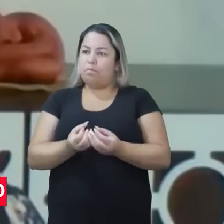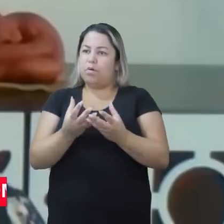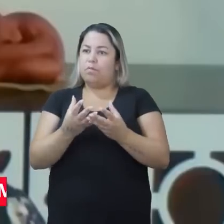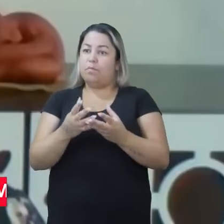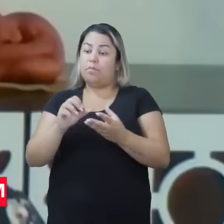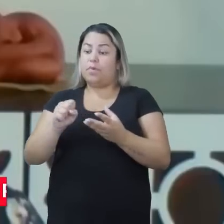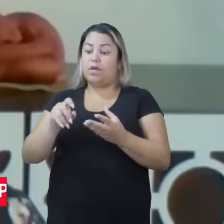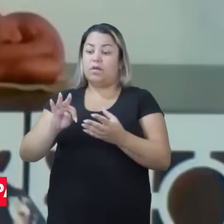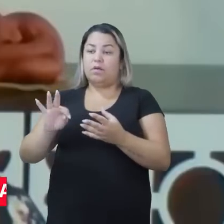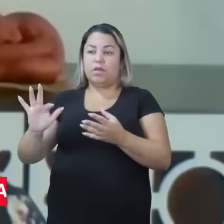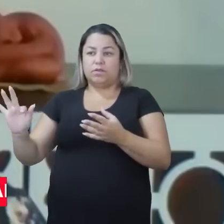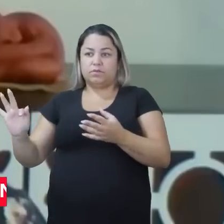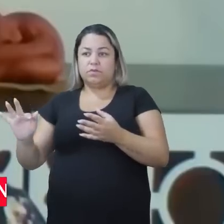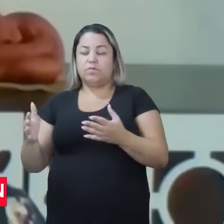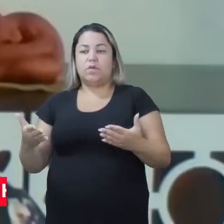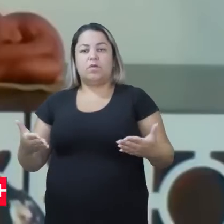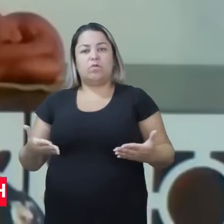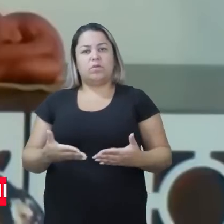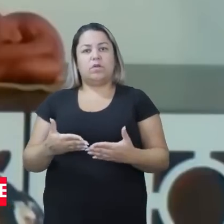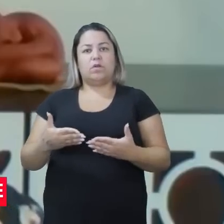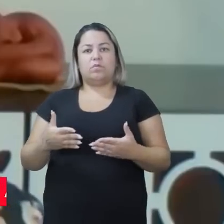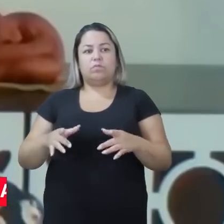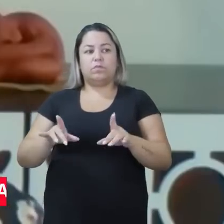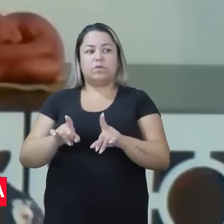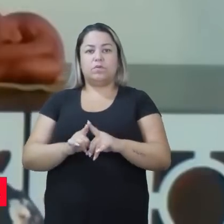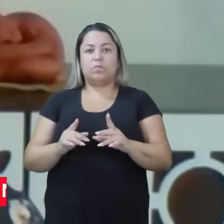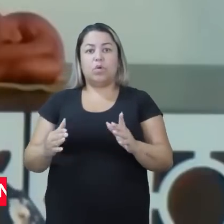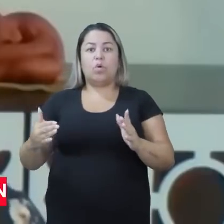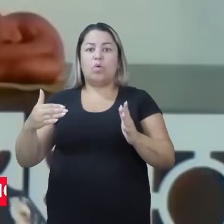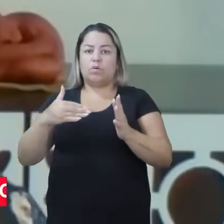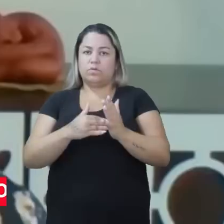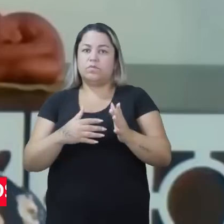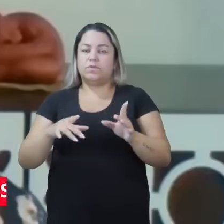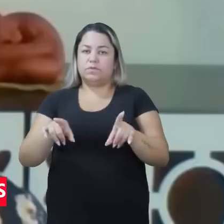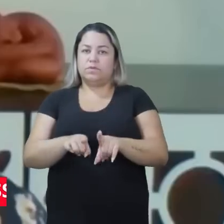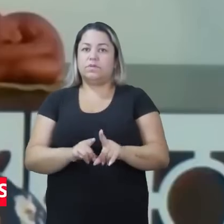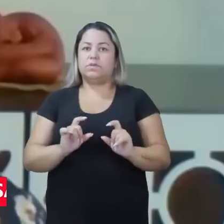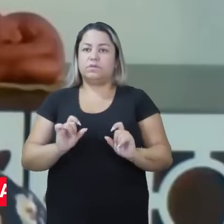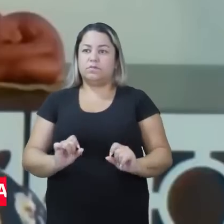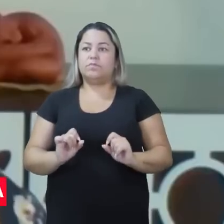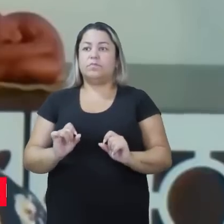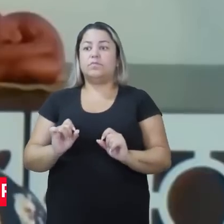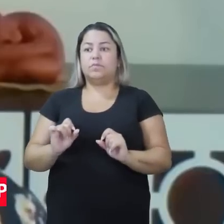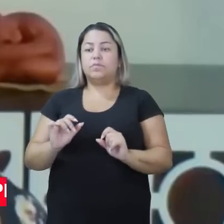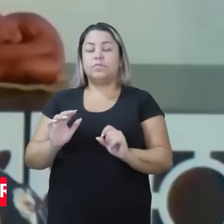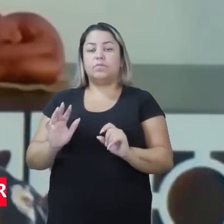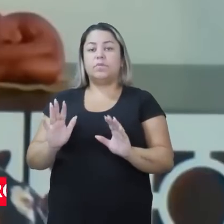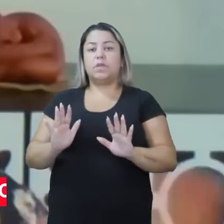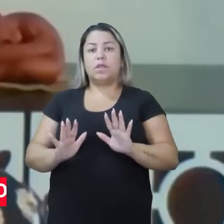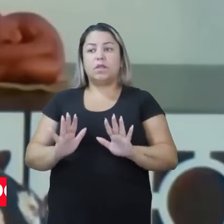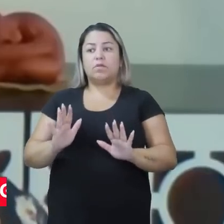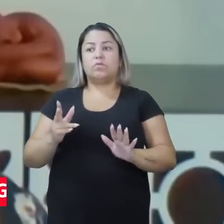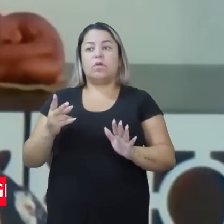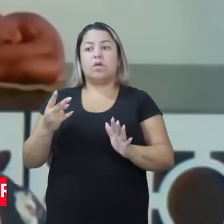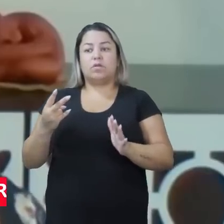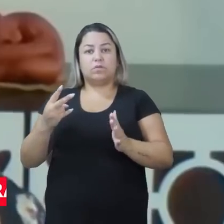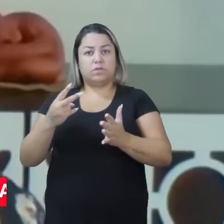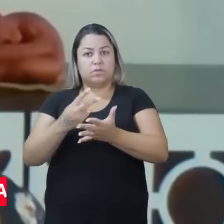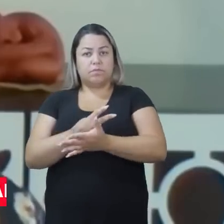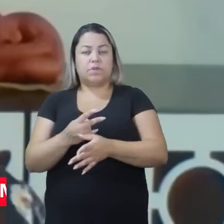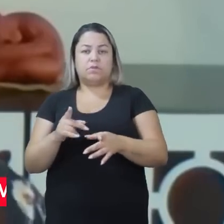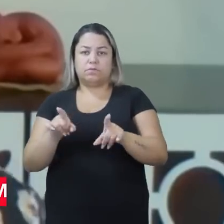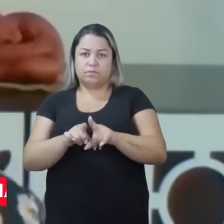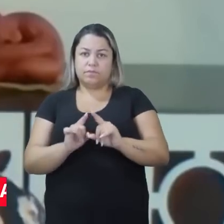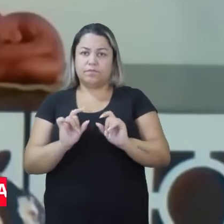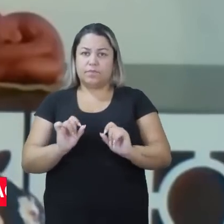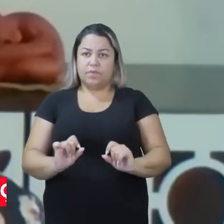Federal, agora, né? Talvez um dos últimos casos de fanatismo, e por conta da